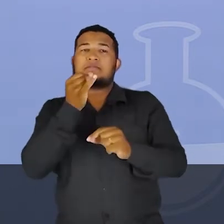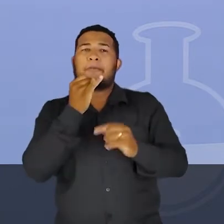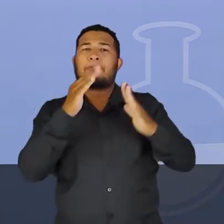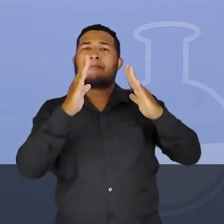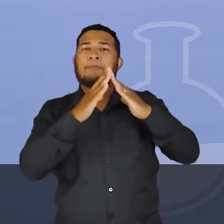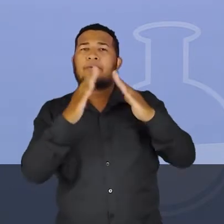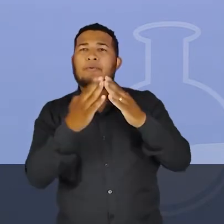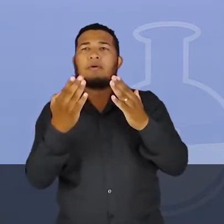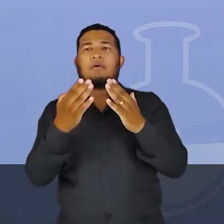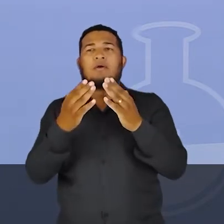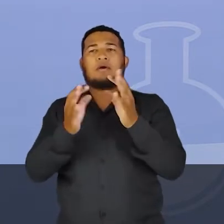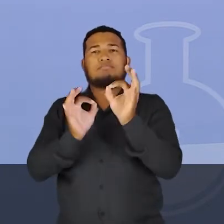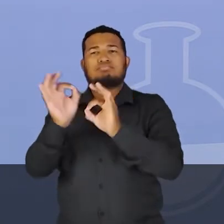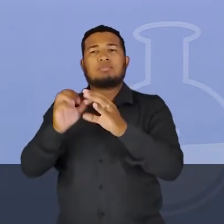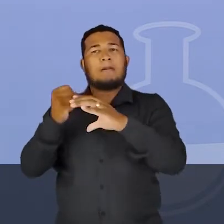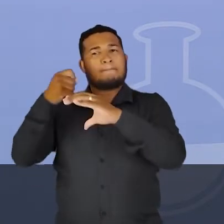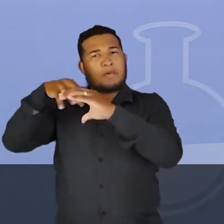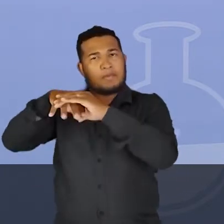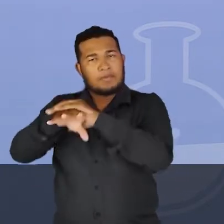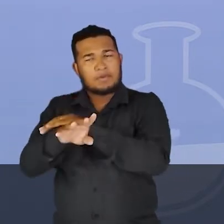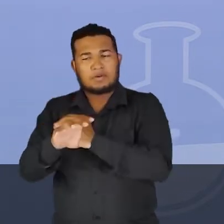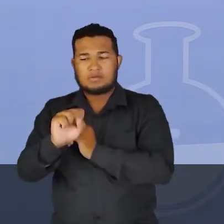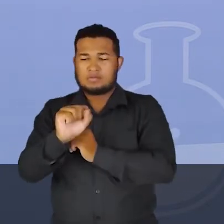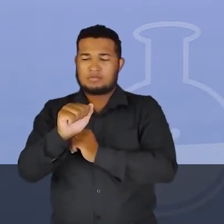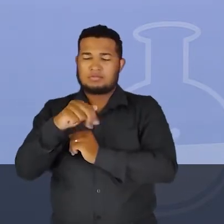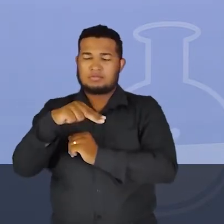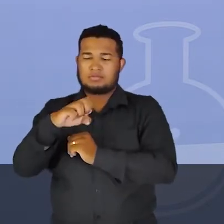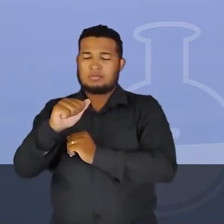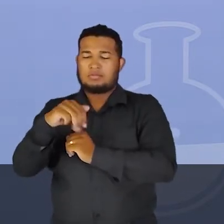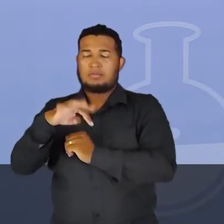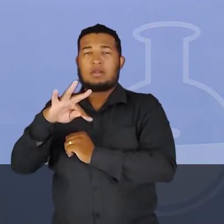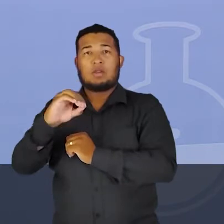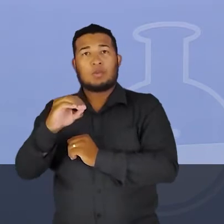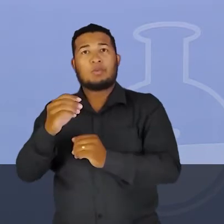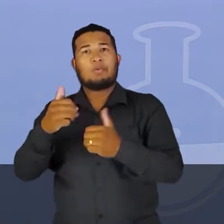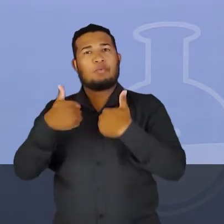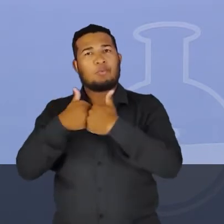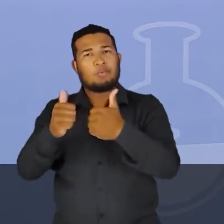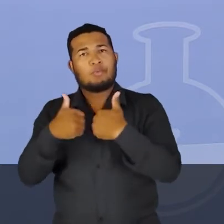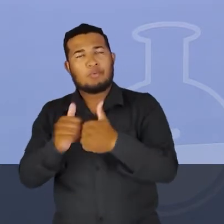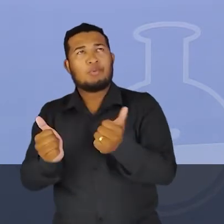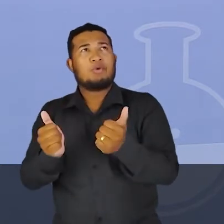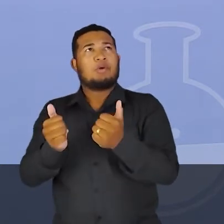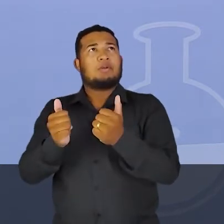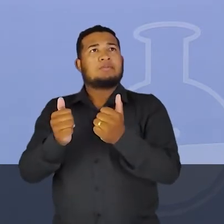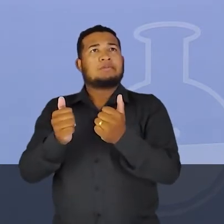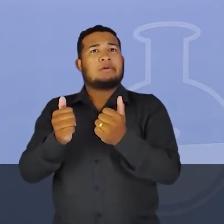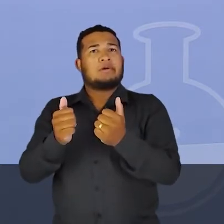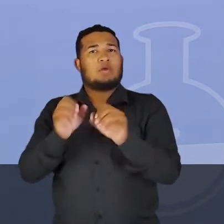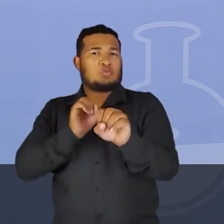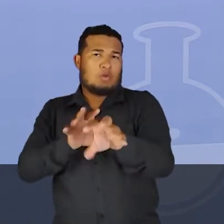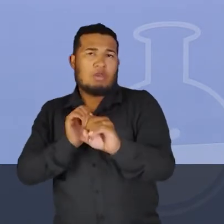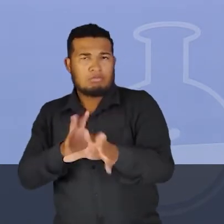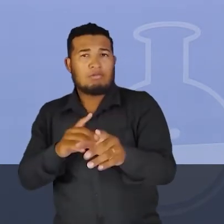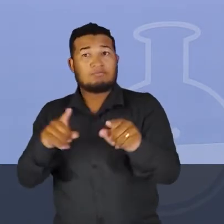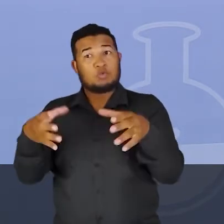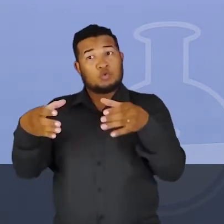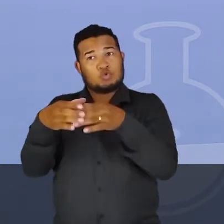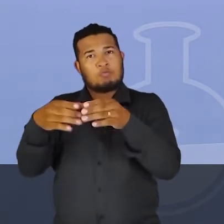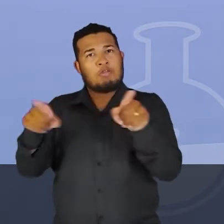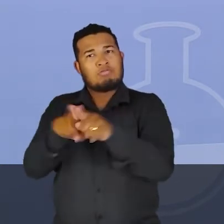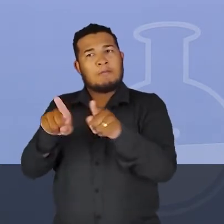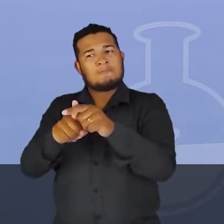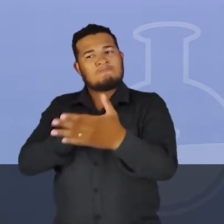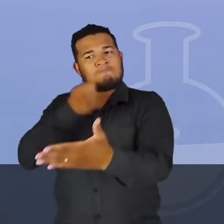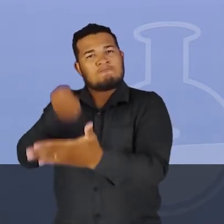moradia, saneamento, transporte público, educação, ou seja, grupos que combatem também